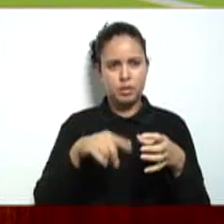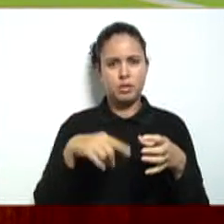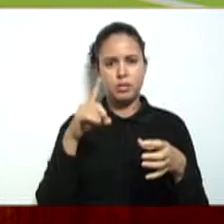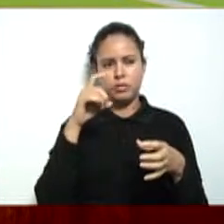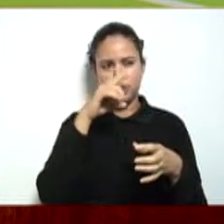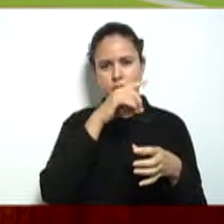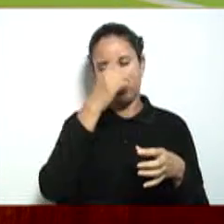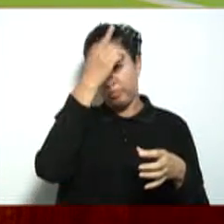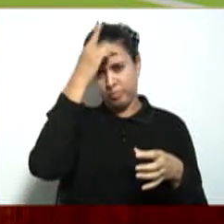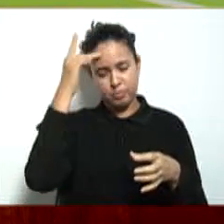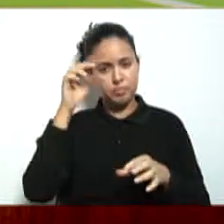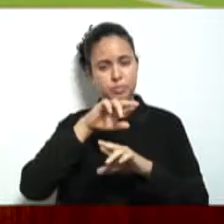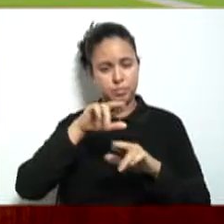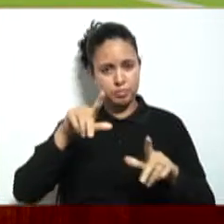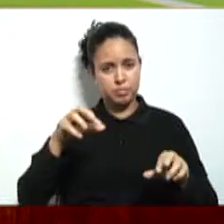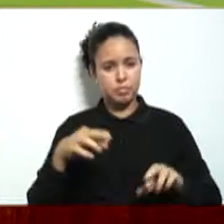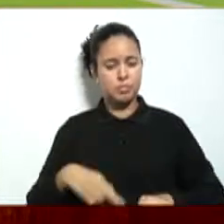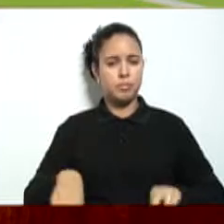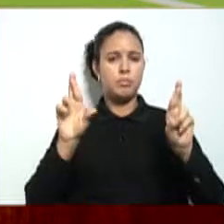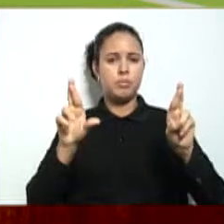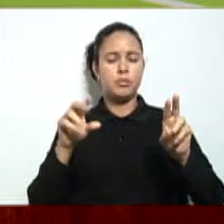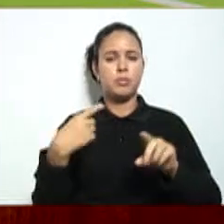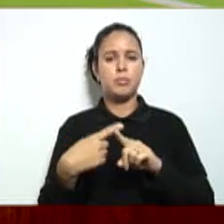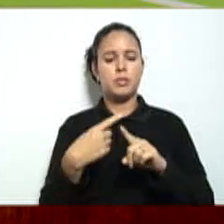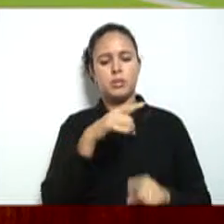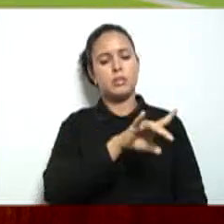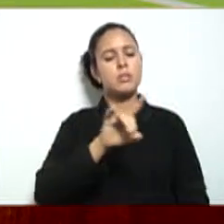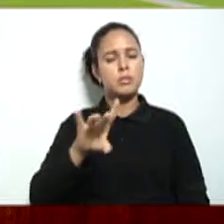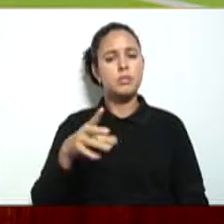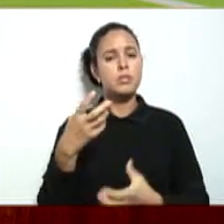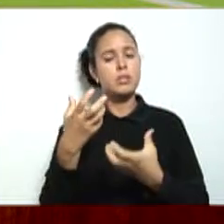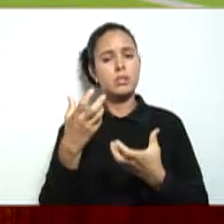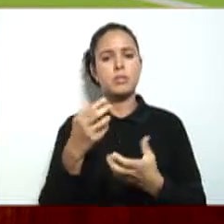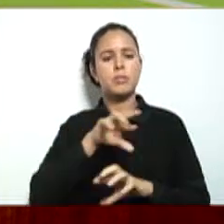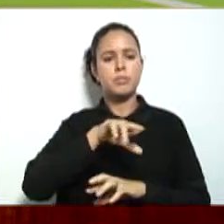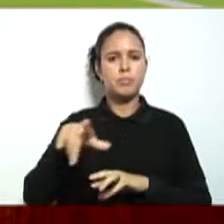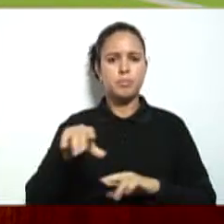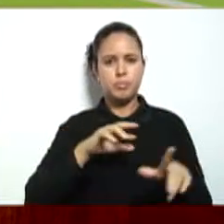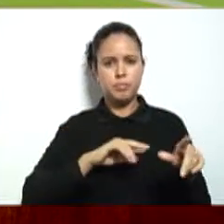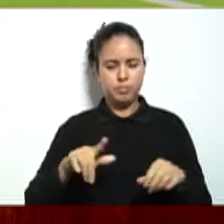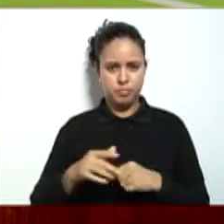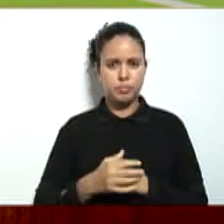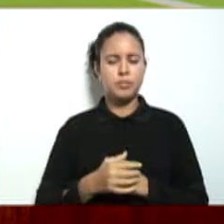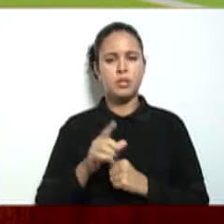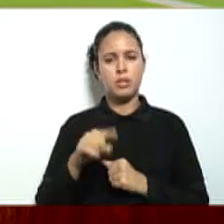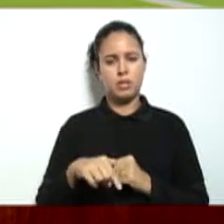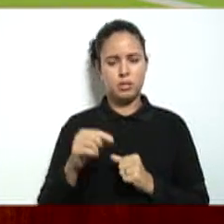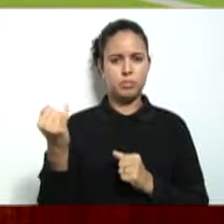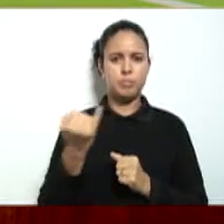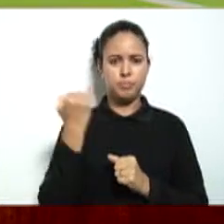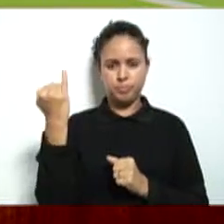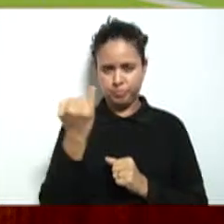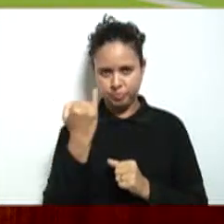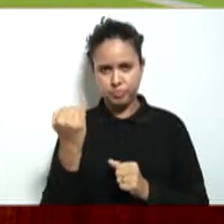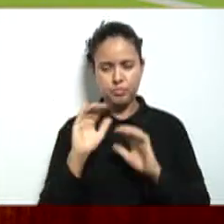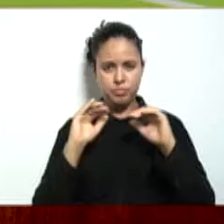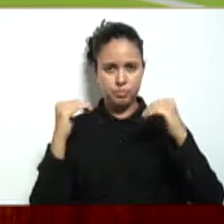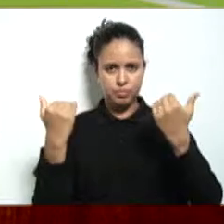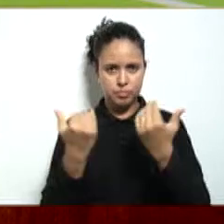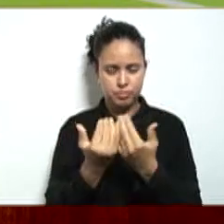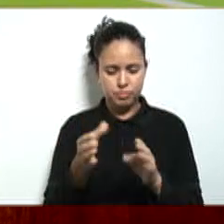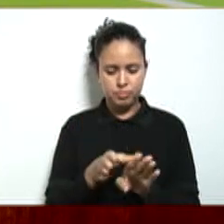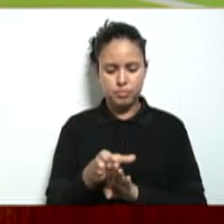pessoas diferentes tomarem decisões, porque cada um quer de uma forma diferente. Então essa é a importância da Assembleia e dos conselhos que nós